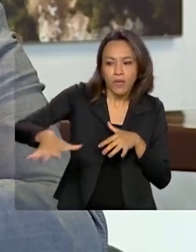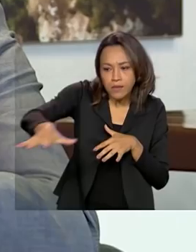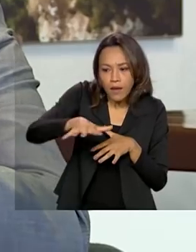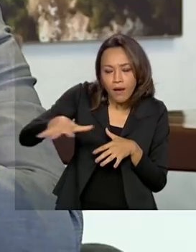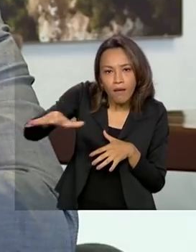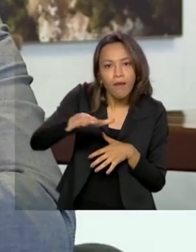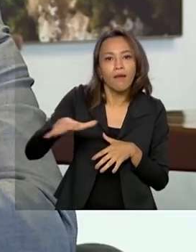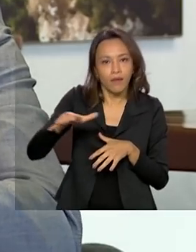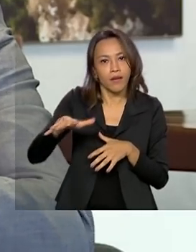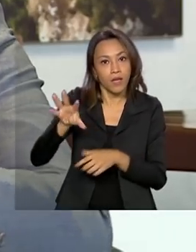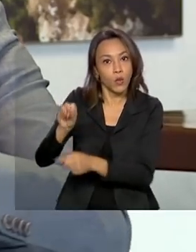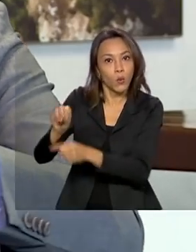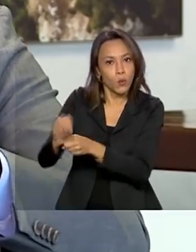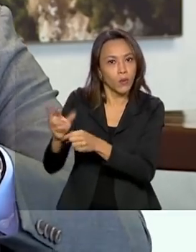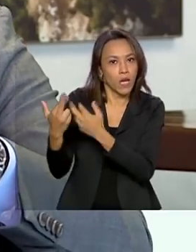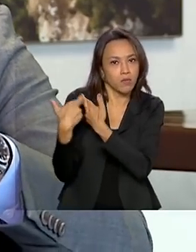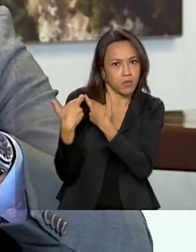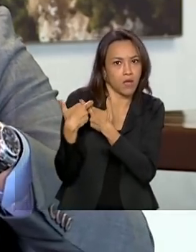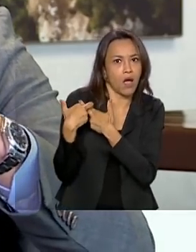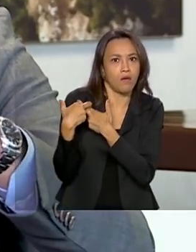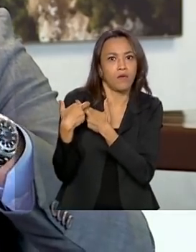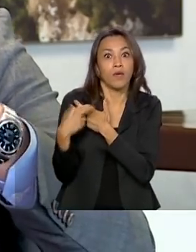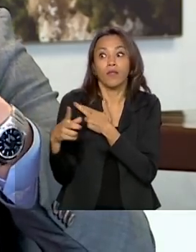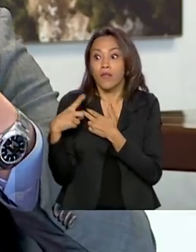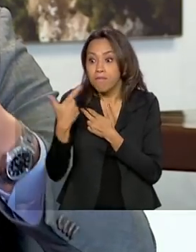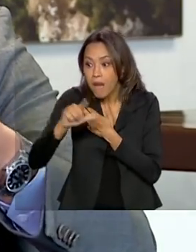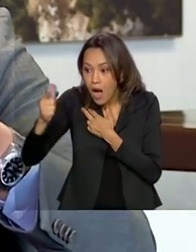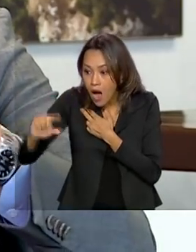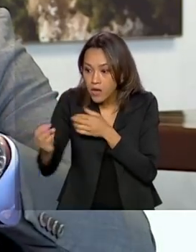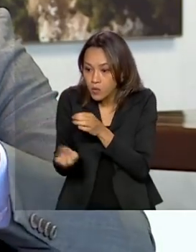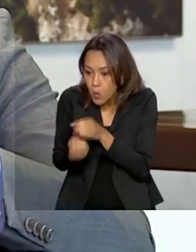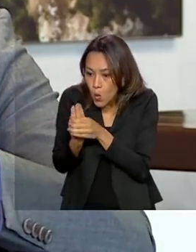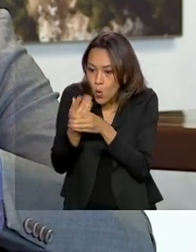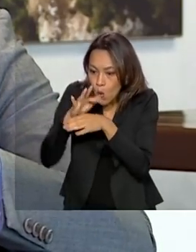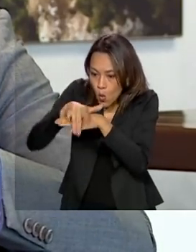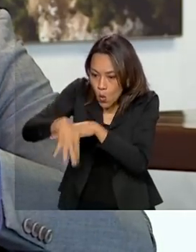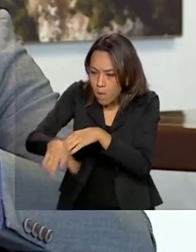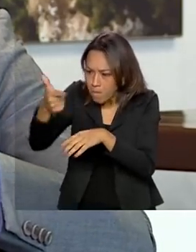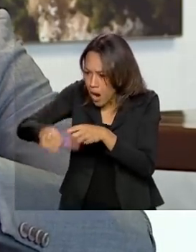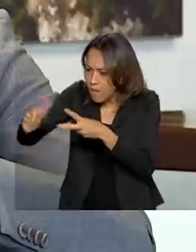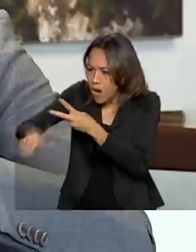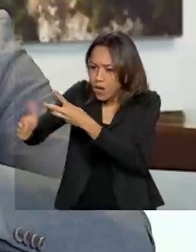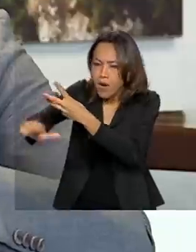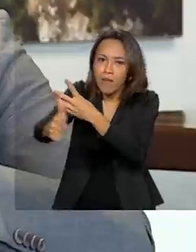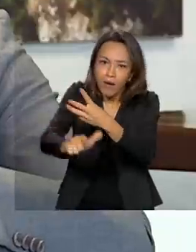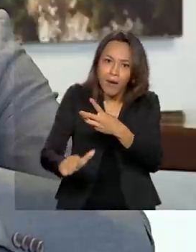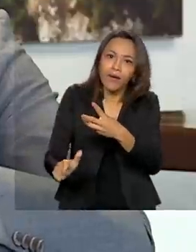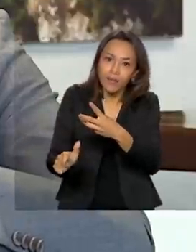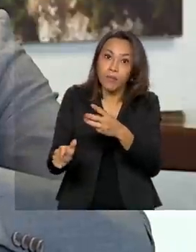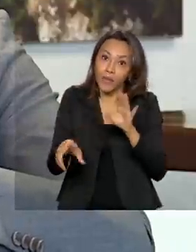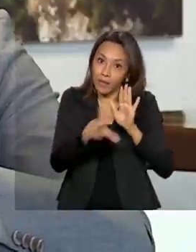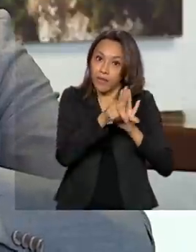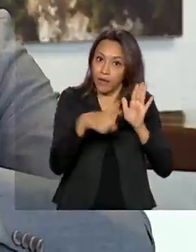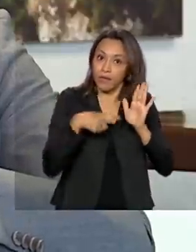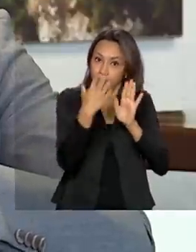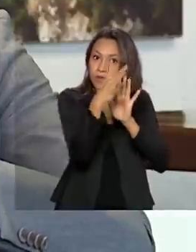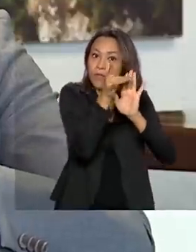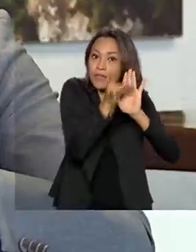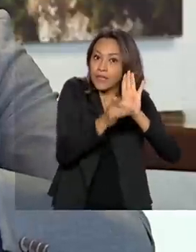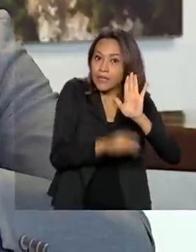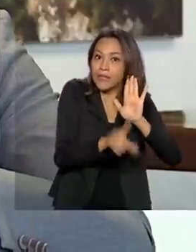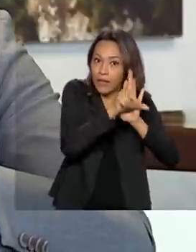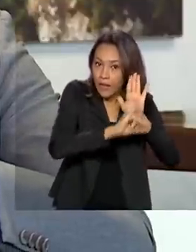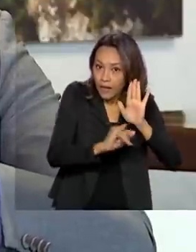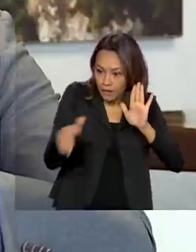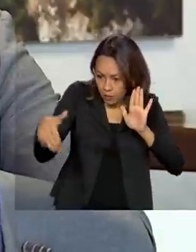preservação permanente, das nascentes, ou às vezes até tem mais reserva legal do que o mínimo que a lei determina, ele